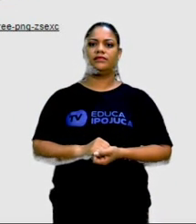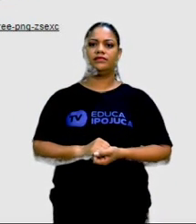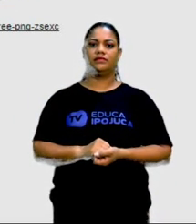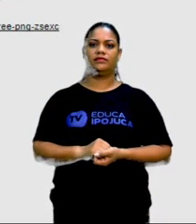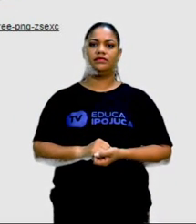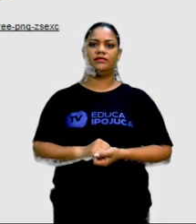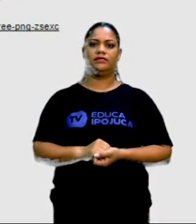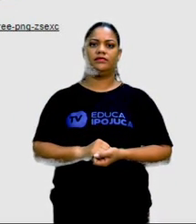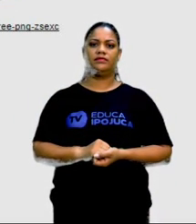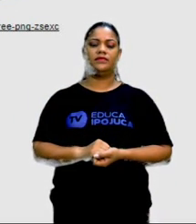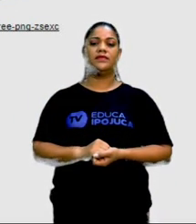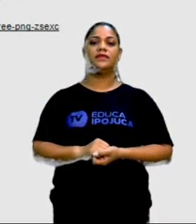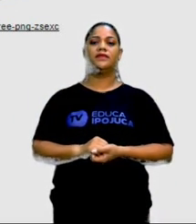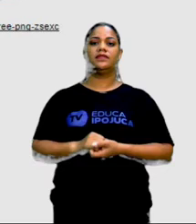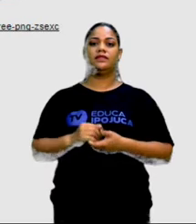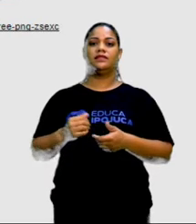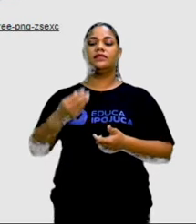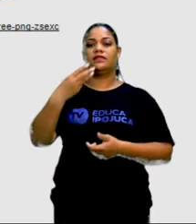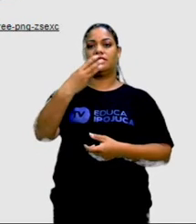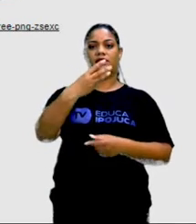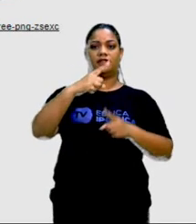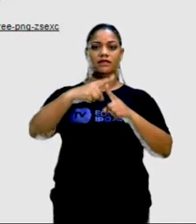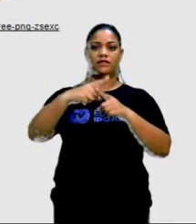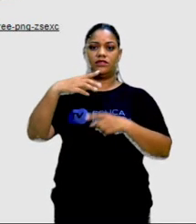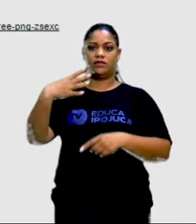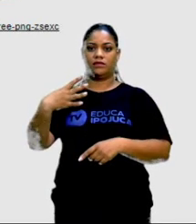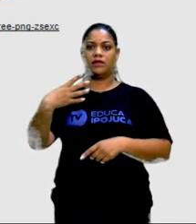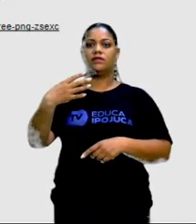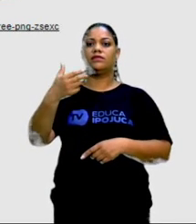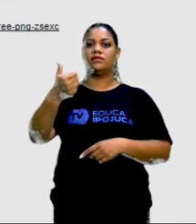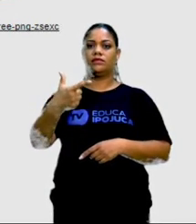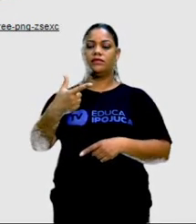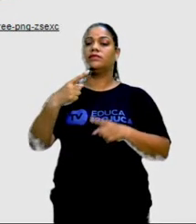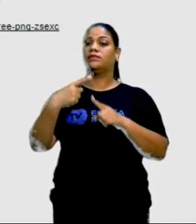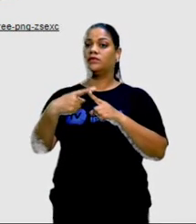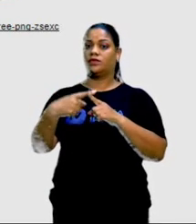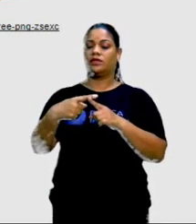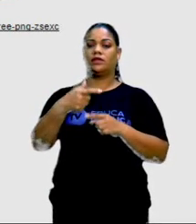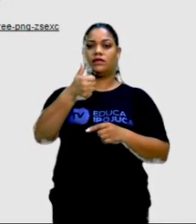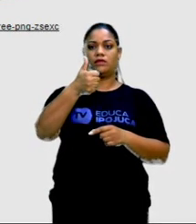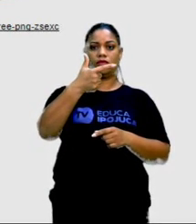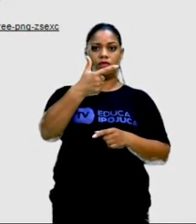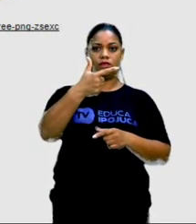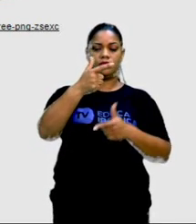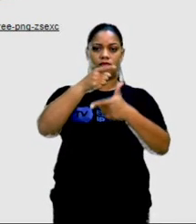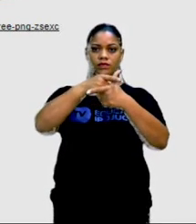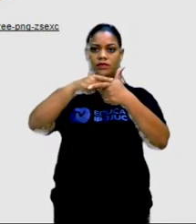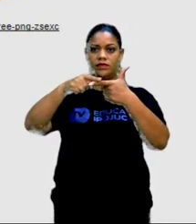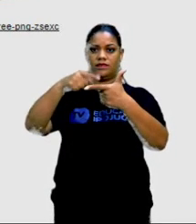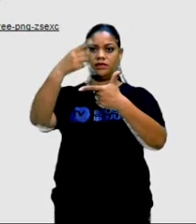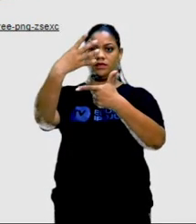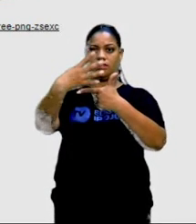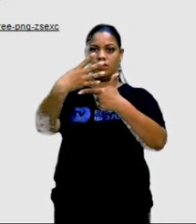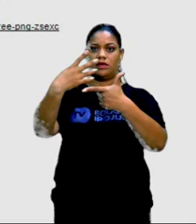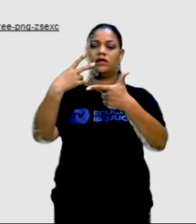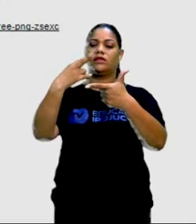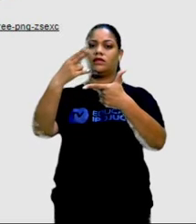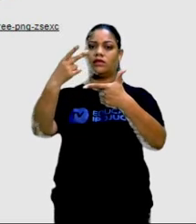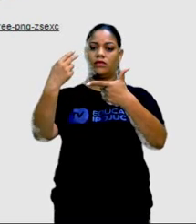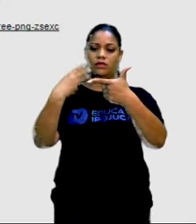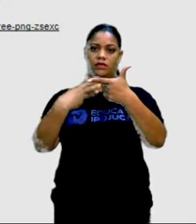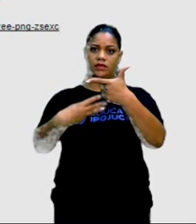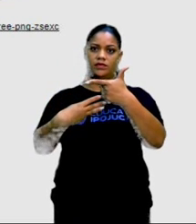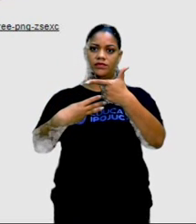mesma forma, 3 vezes 4, 12. Por quê? 12 dividido para 4 é igual a